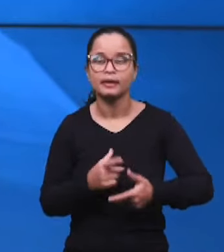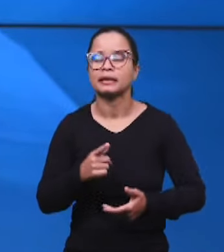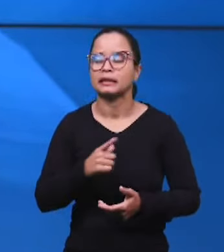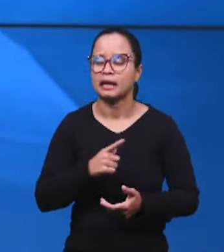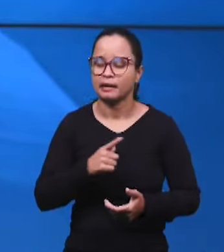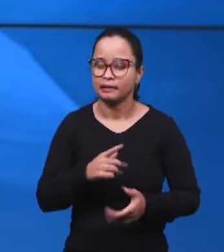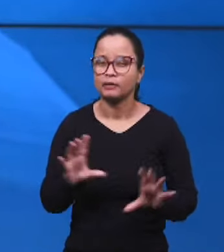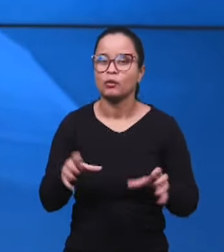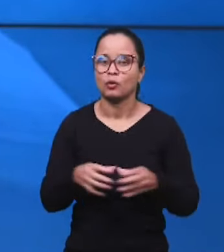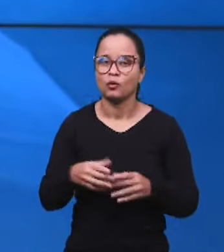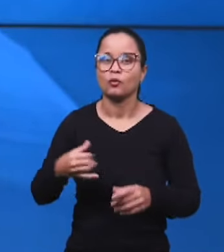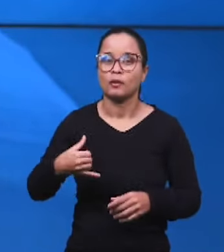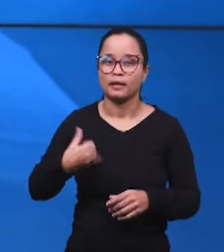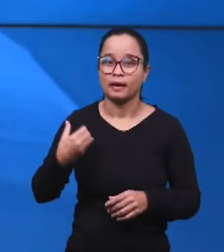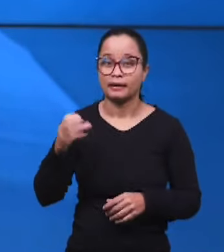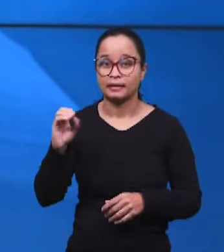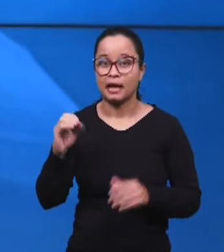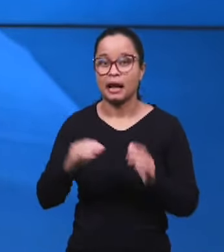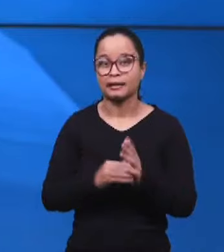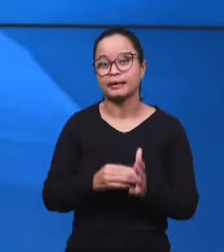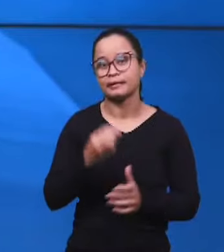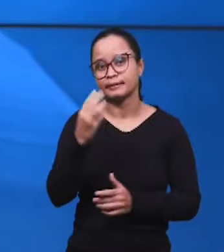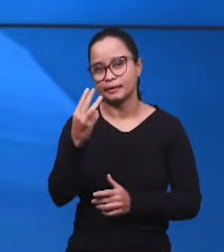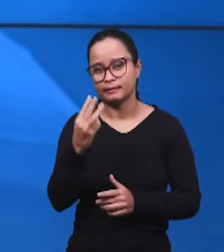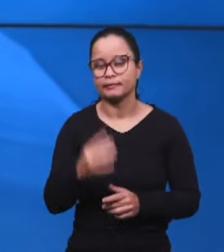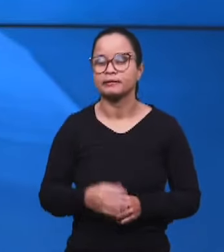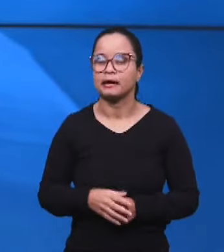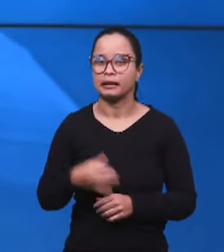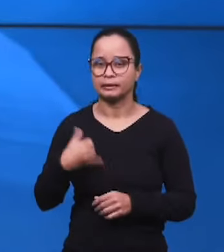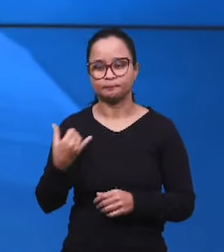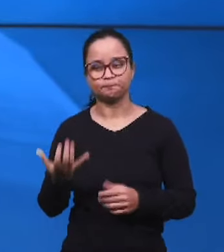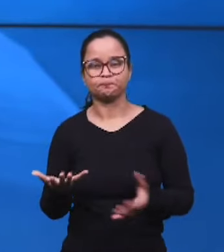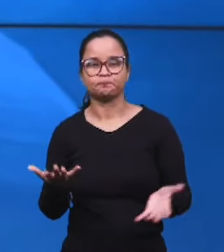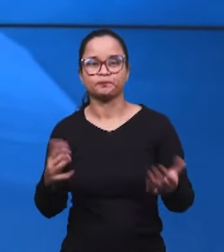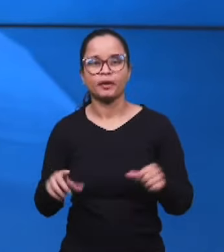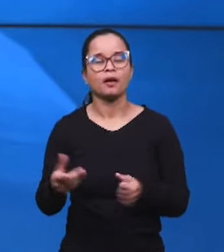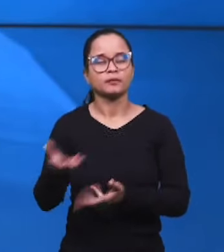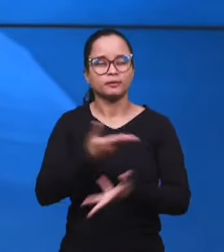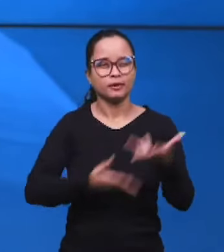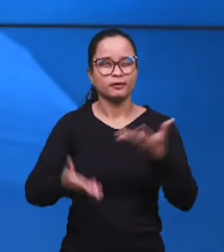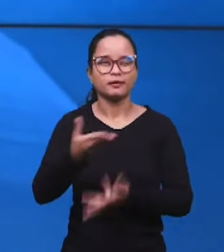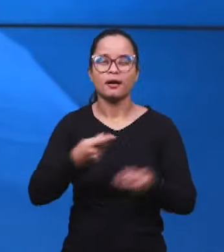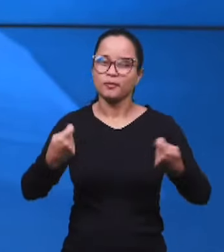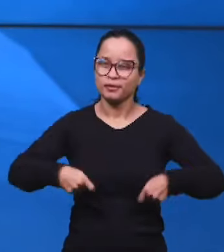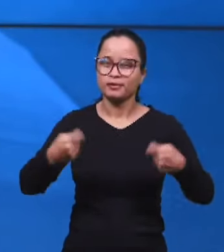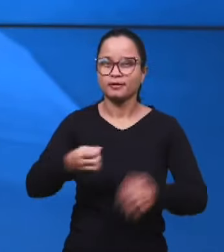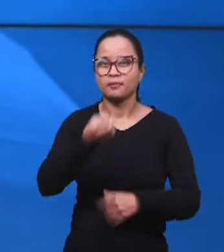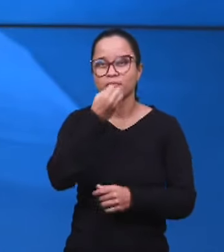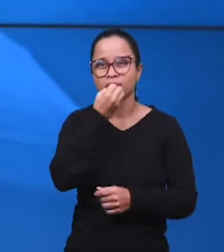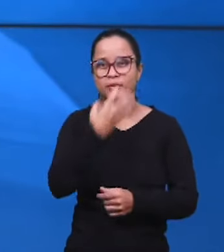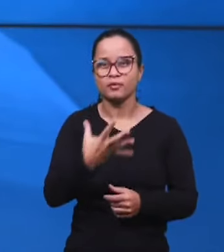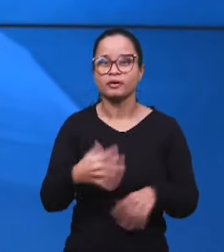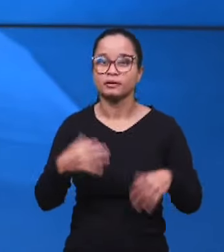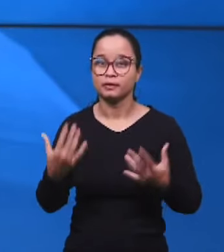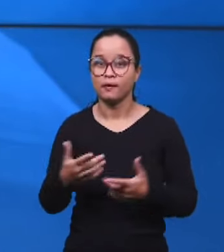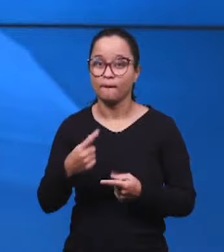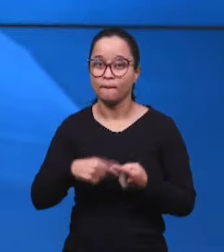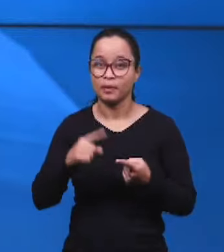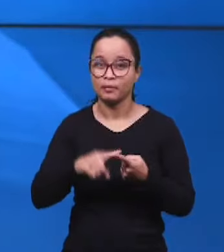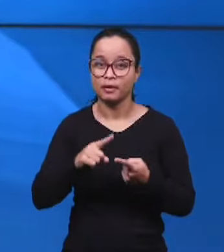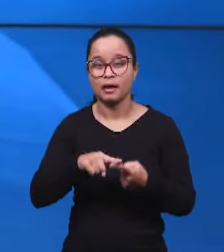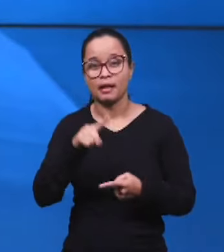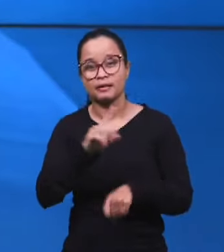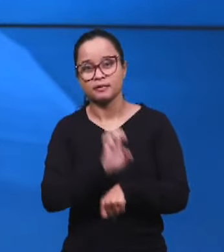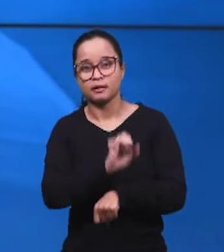de 0 a 3 anos de idade, e a participação deles é sempre necessária, é sempre muito boa. Vamos primeiramente ter aqui do Rio de